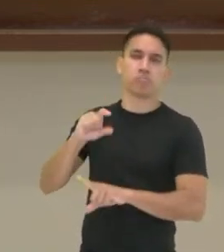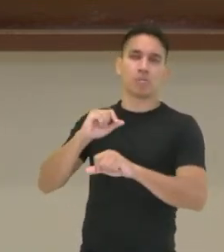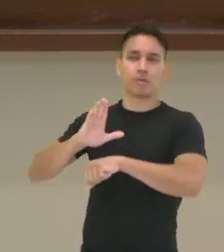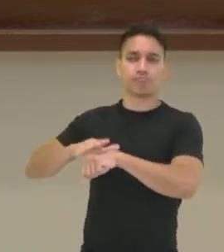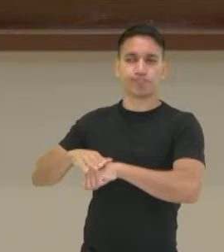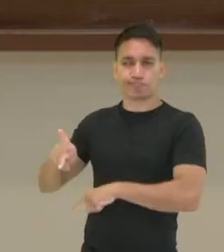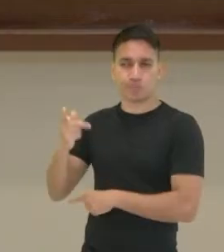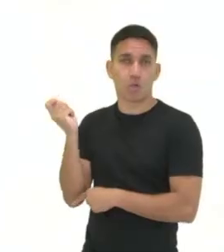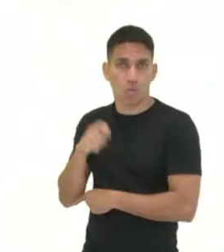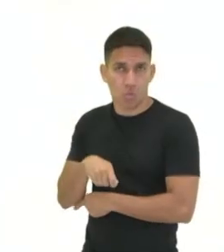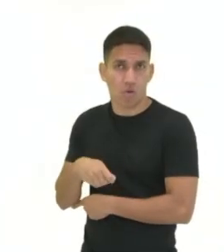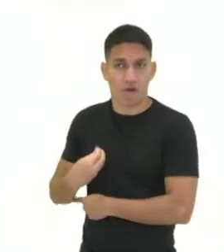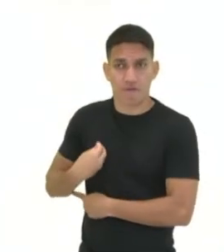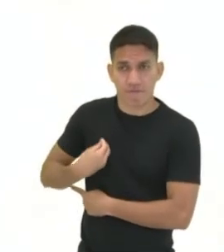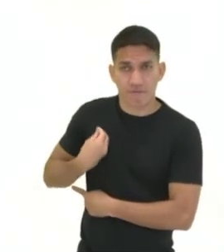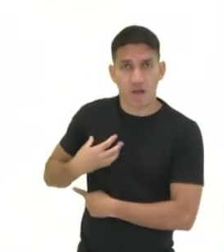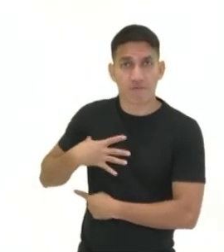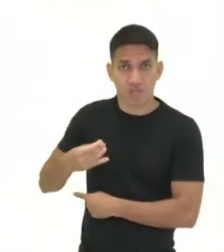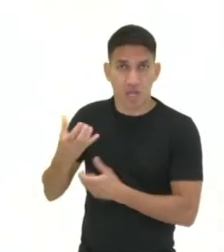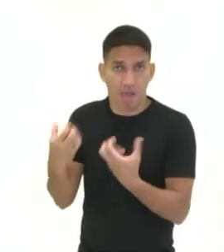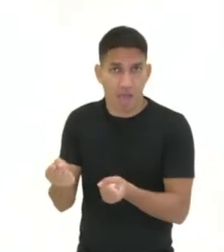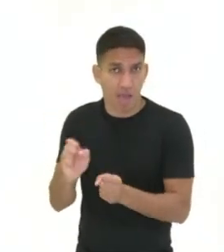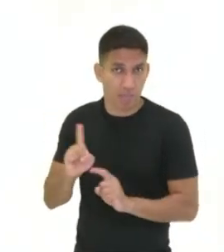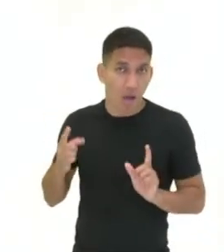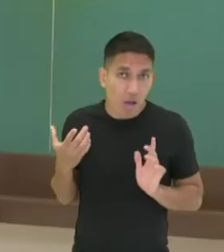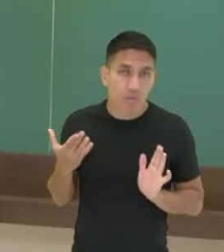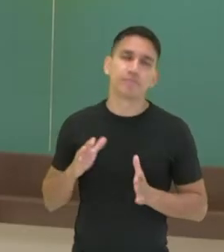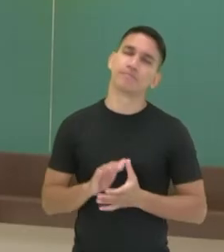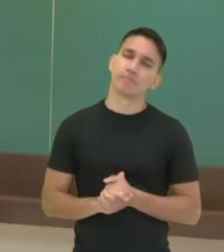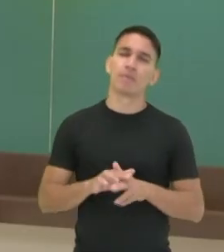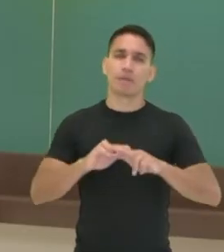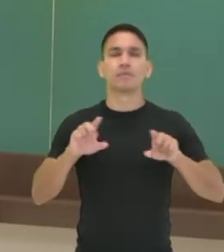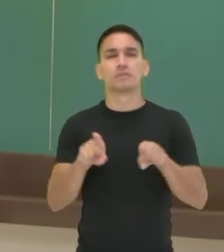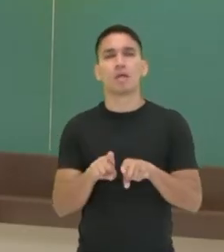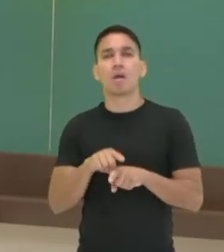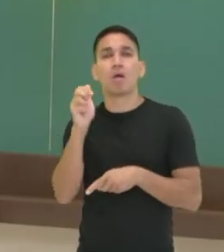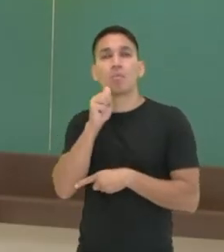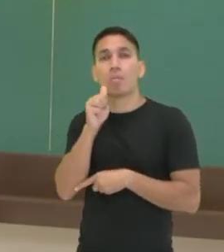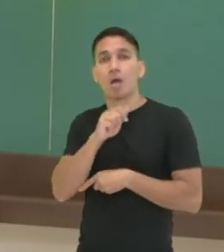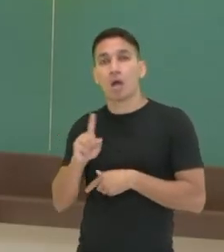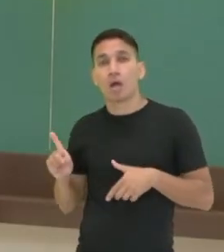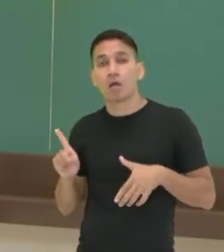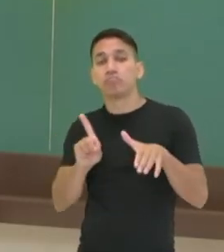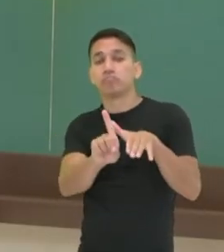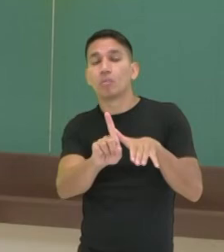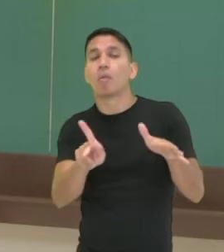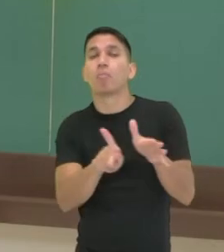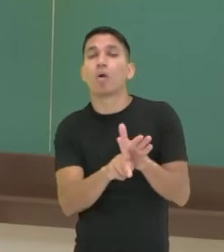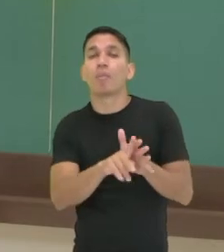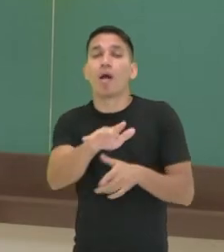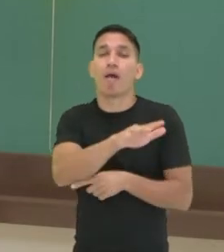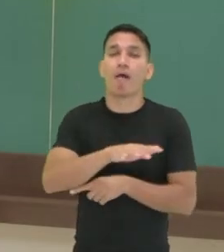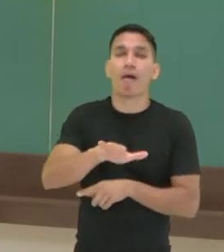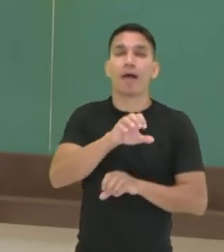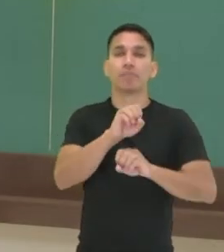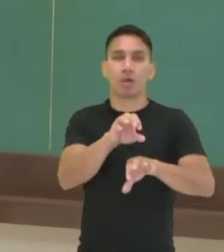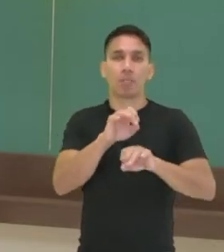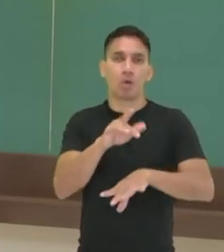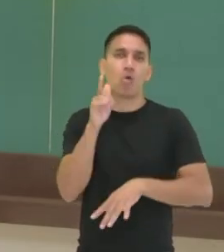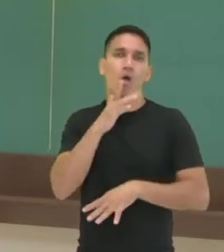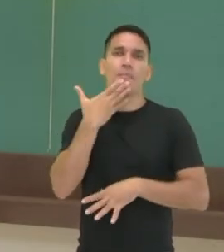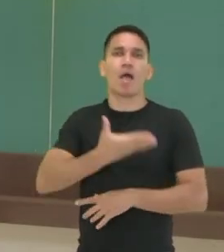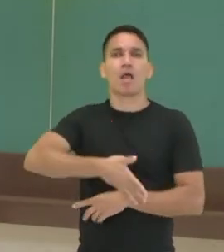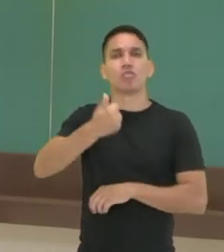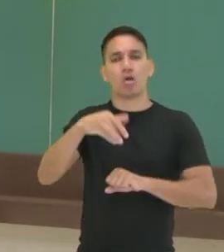também do ingresso, a melhoria nos níveis educacionais. Então, as mulheres também estão entrando